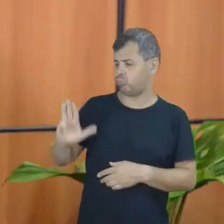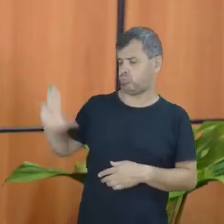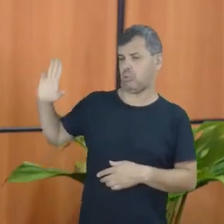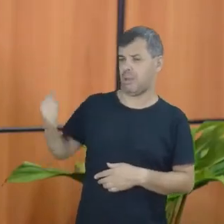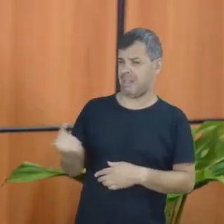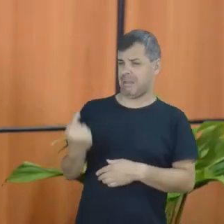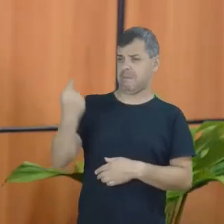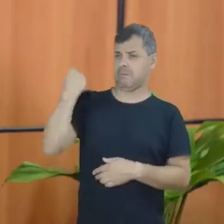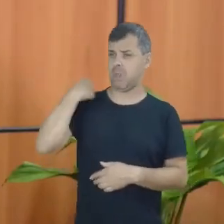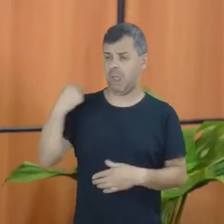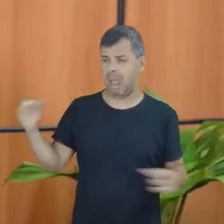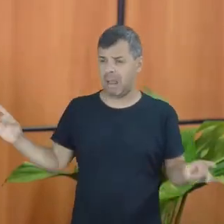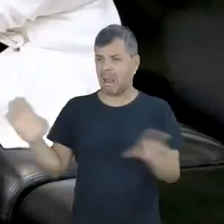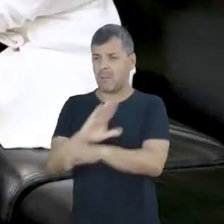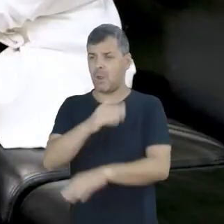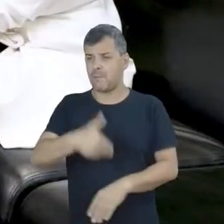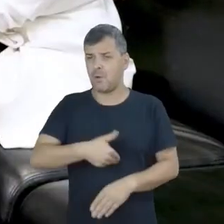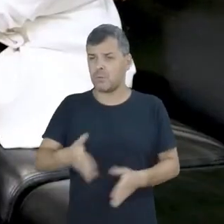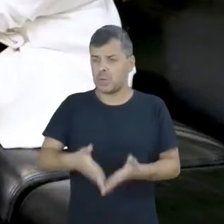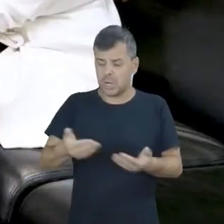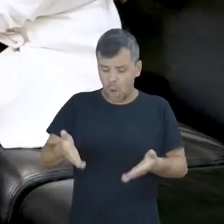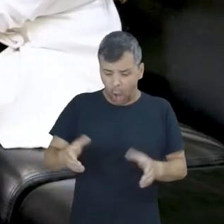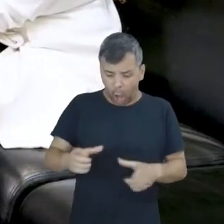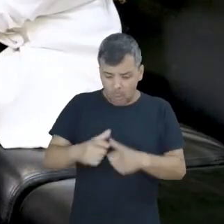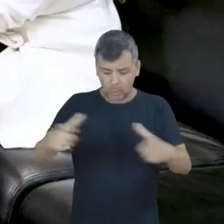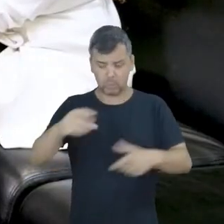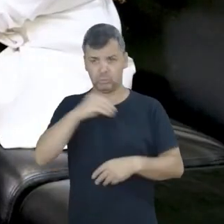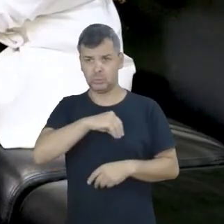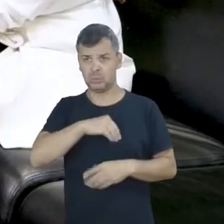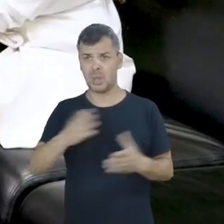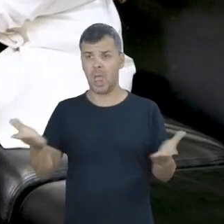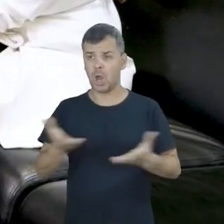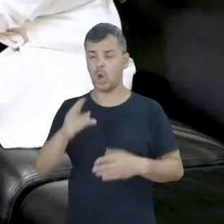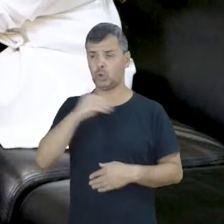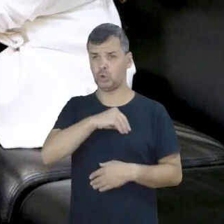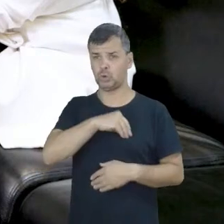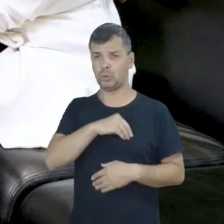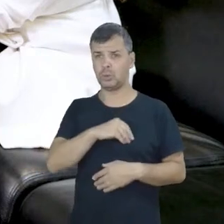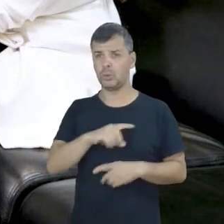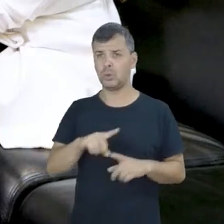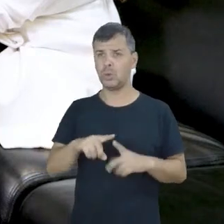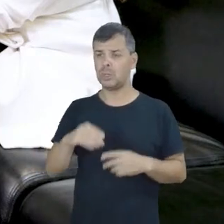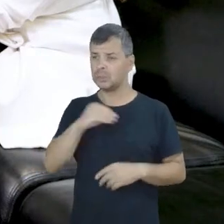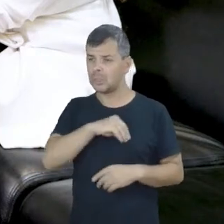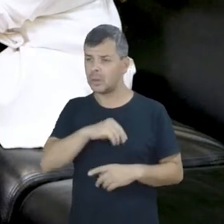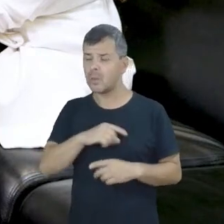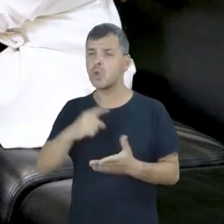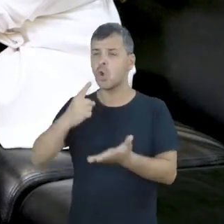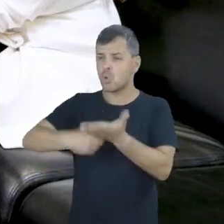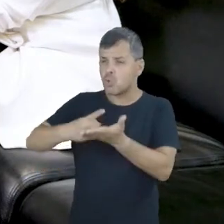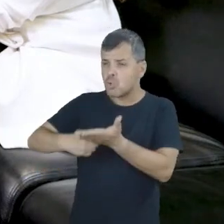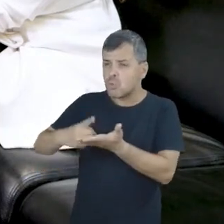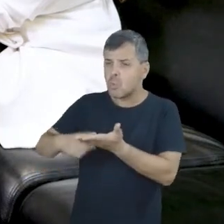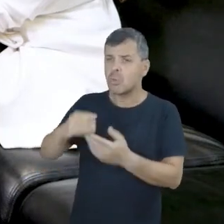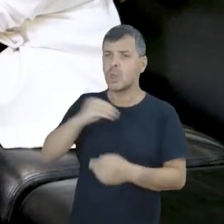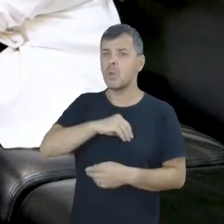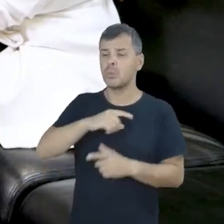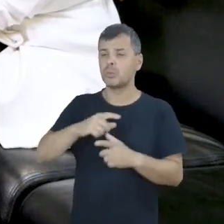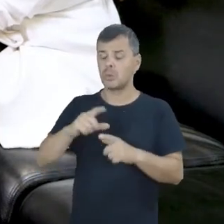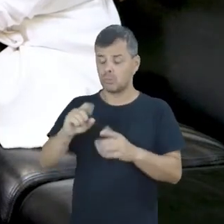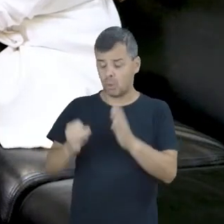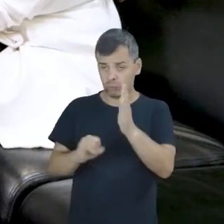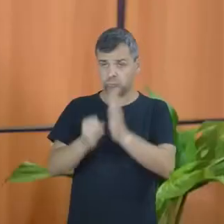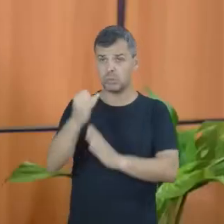lá, acabamos com a fome e miséria, crescemos o salário. Agora, além do salário mínimo, além dos acordos salariais acima da